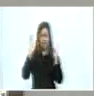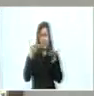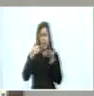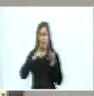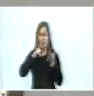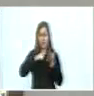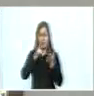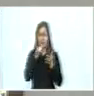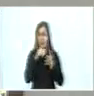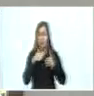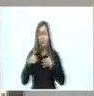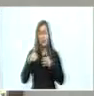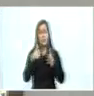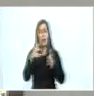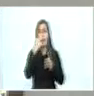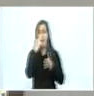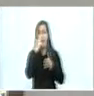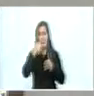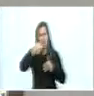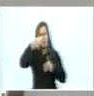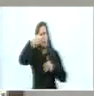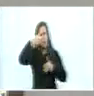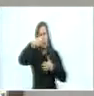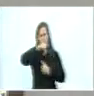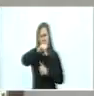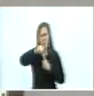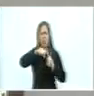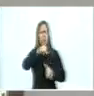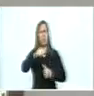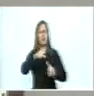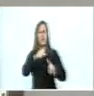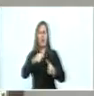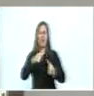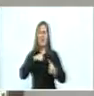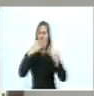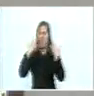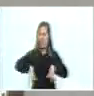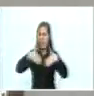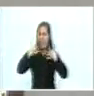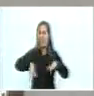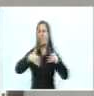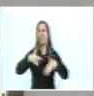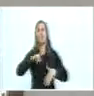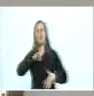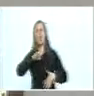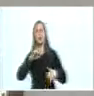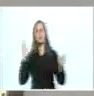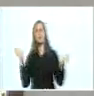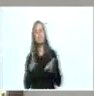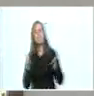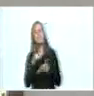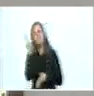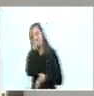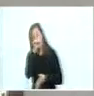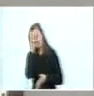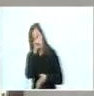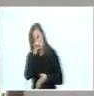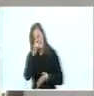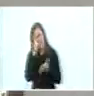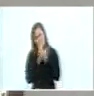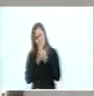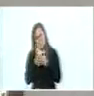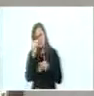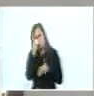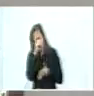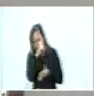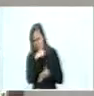e parece que pouca coisa foi feita, e aí nós temos as crises que nós temos hoje. E aí a gente tem que lembrar o seguinte, é sempre muito difícil para nós,